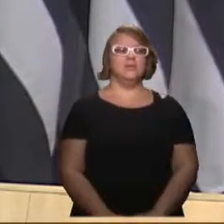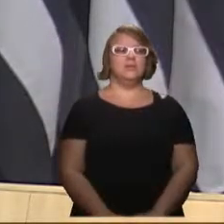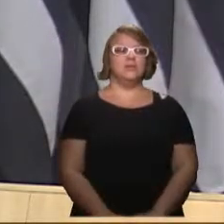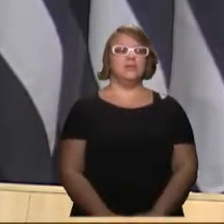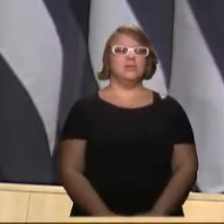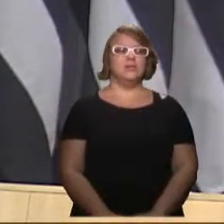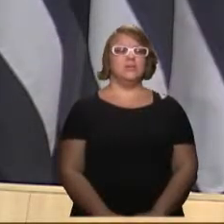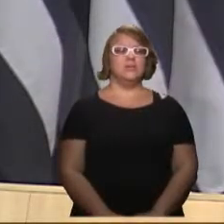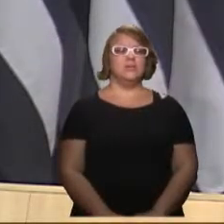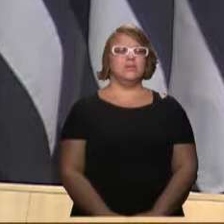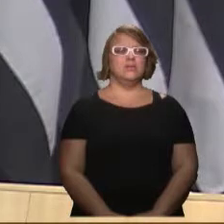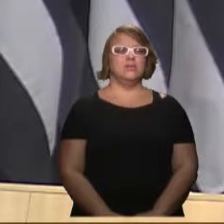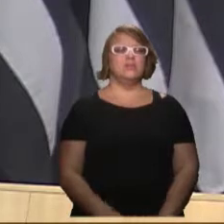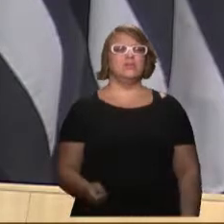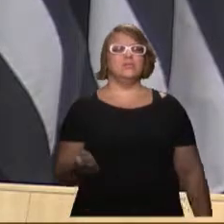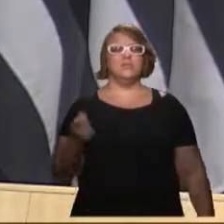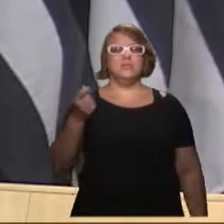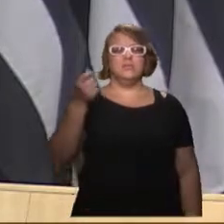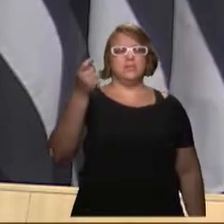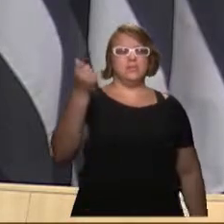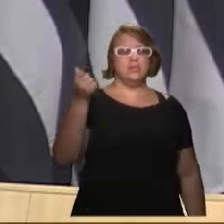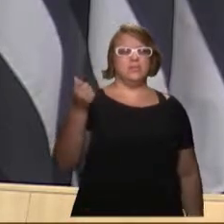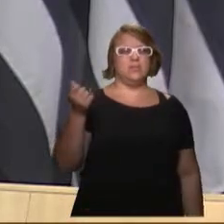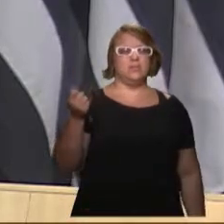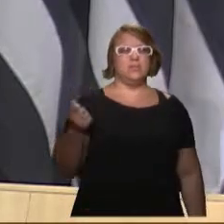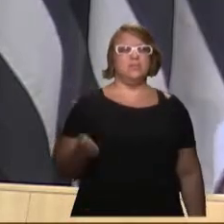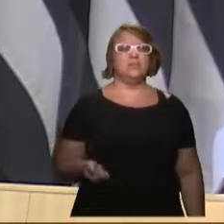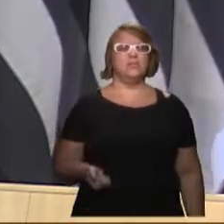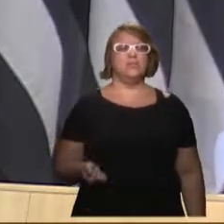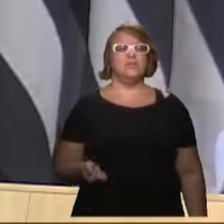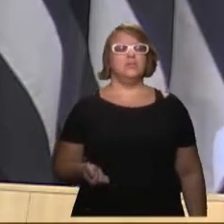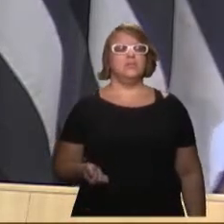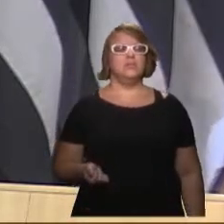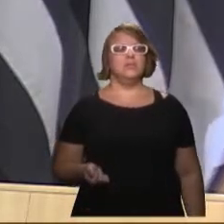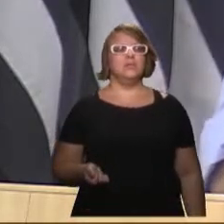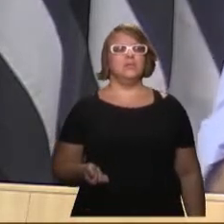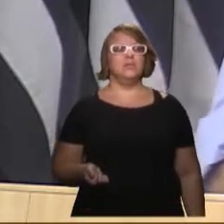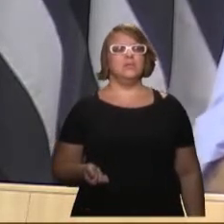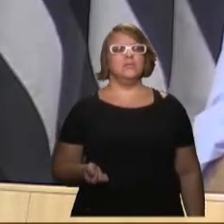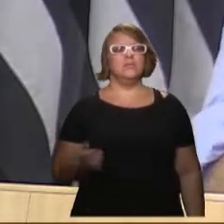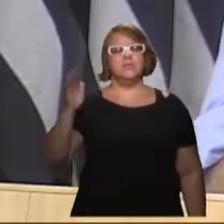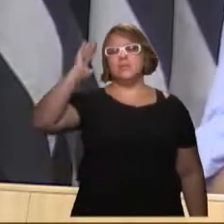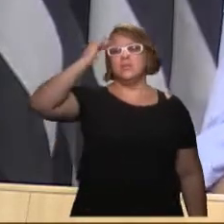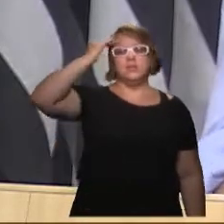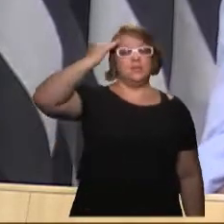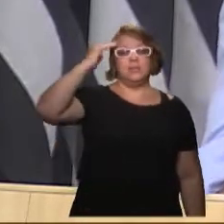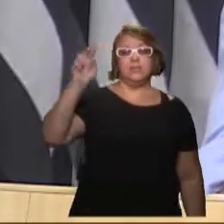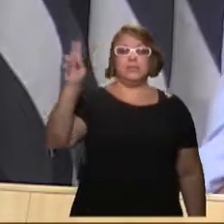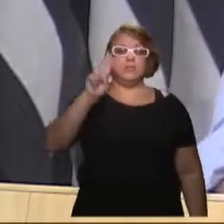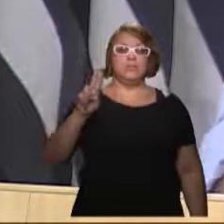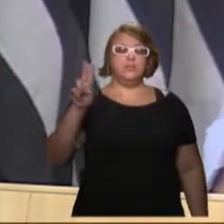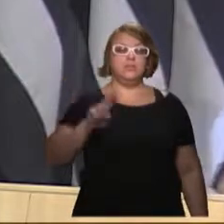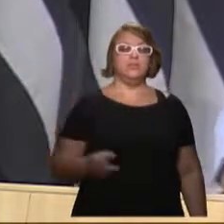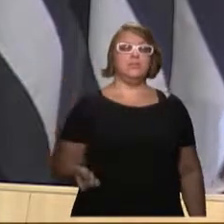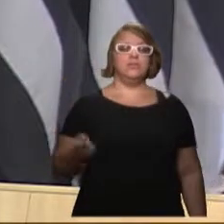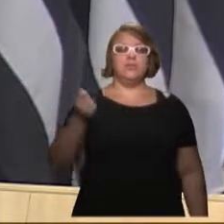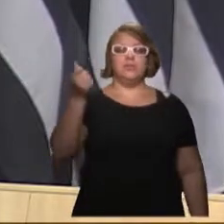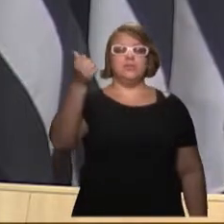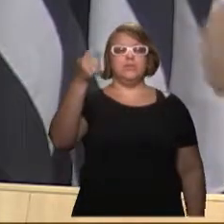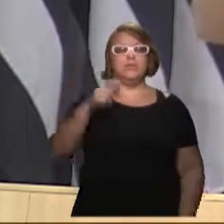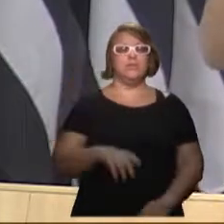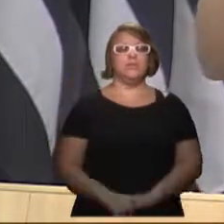dinheiro em alguns municípios. E Taubaté tem muito dinheiro, porém é muito mal aplicado. Nós, senhor presidente, senhores